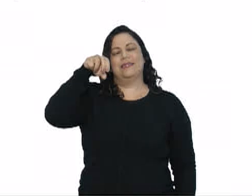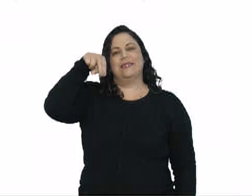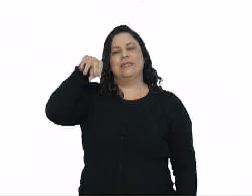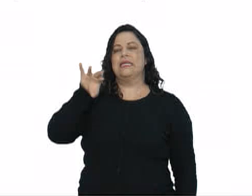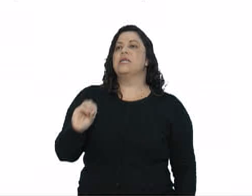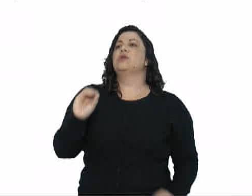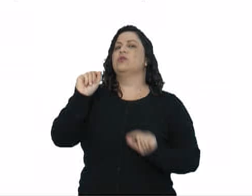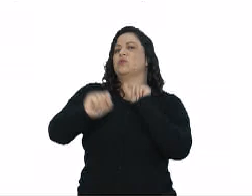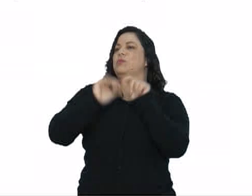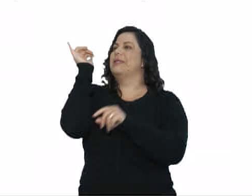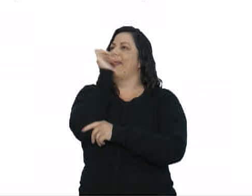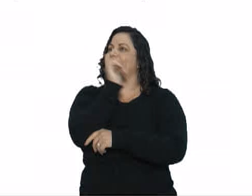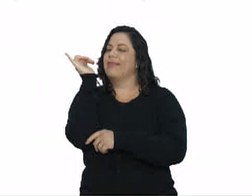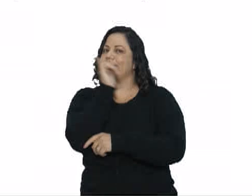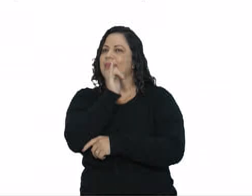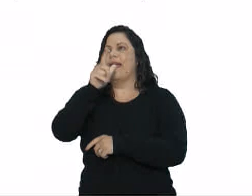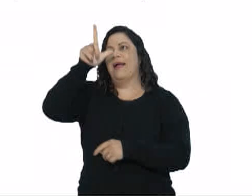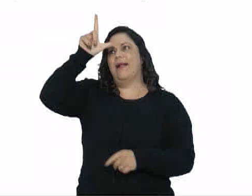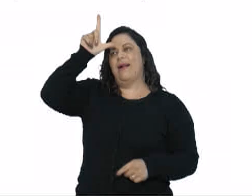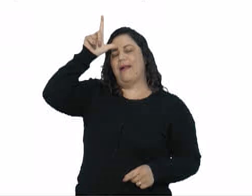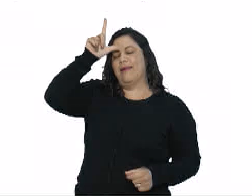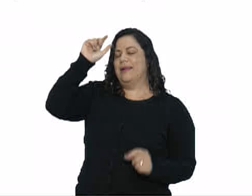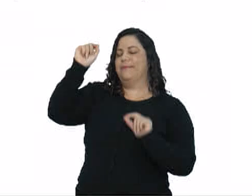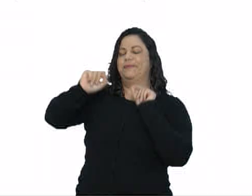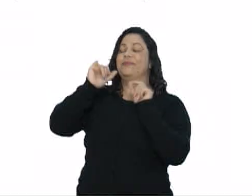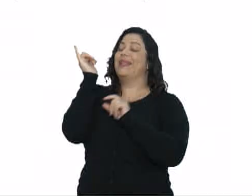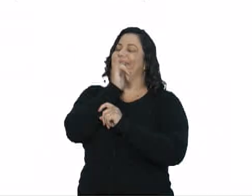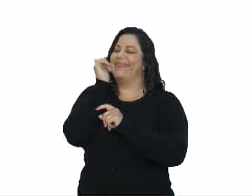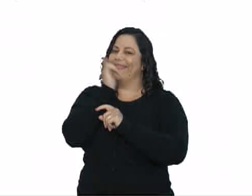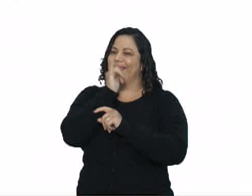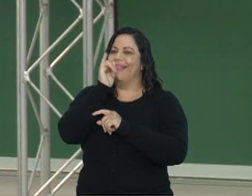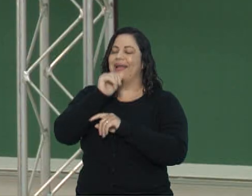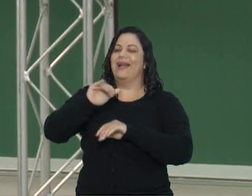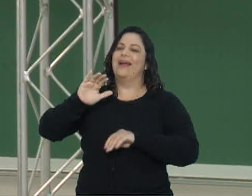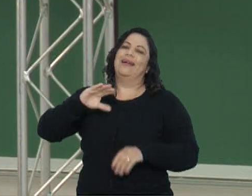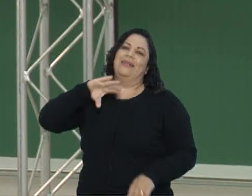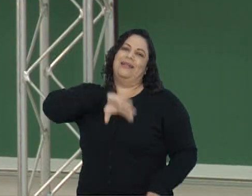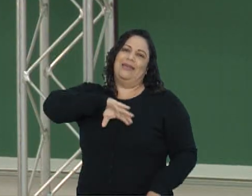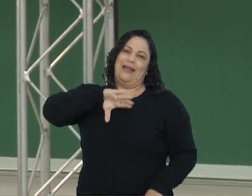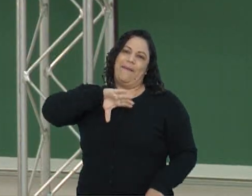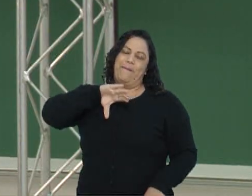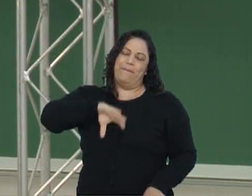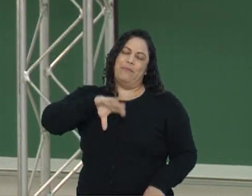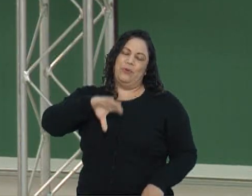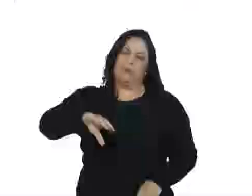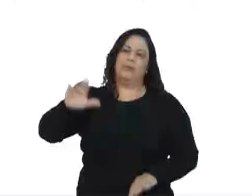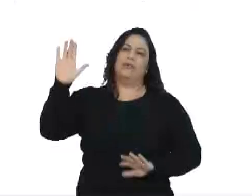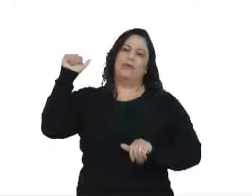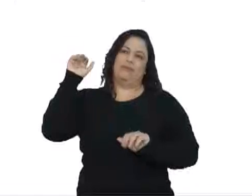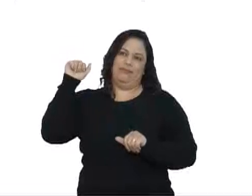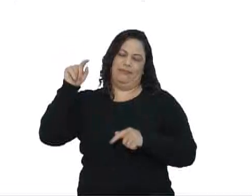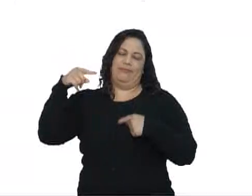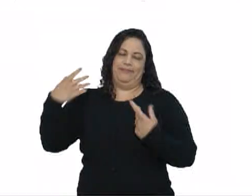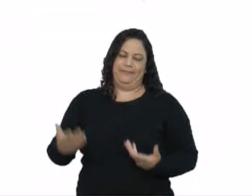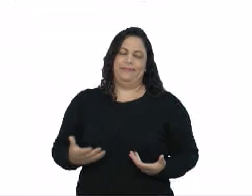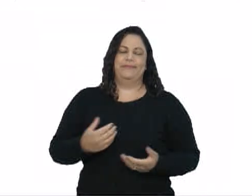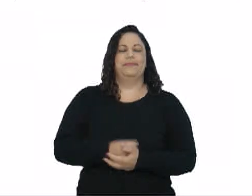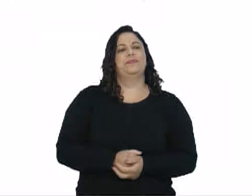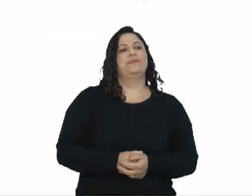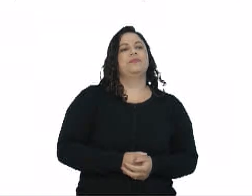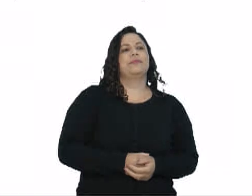A atuação desses movimentos juvenis caracterizava-se, vamos ler juntos e vamos pensar. Letra A,